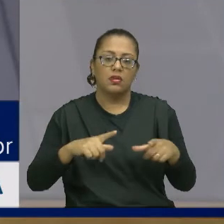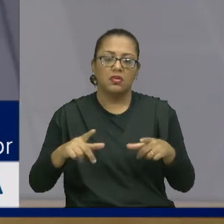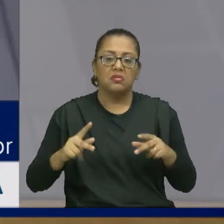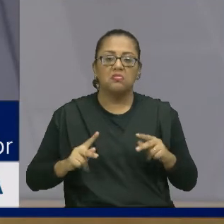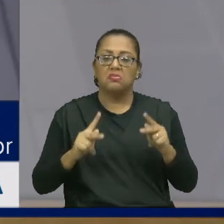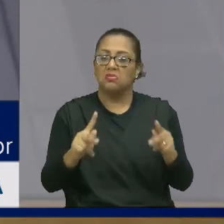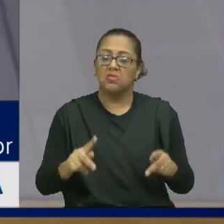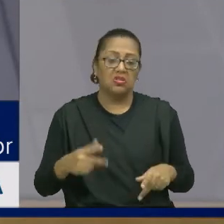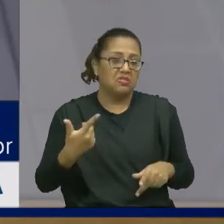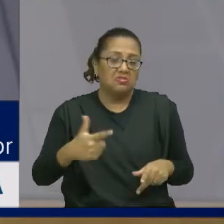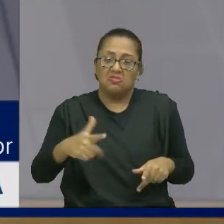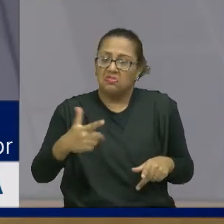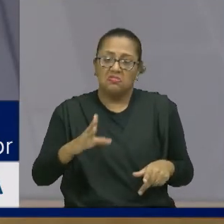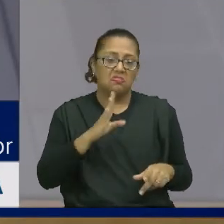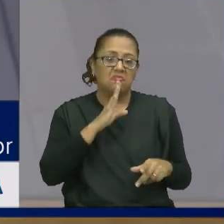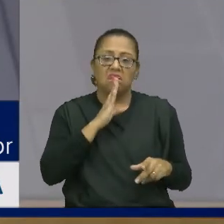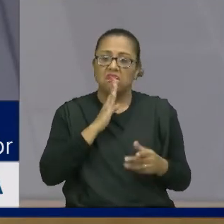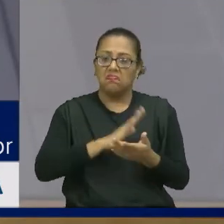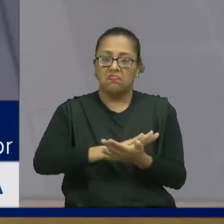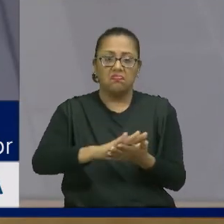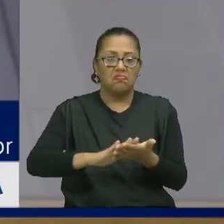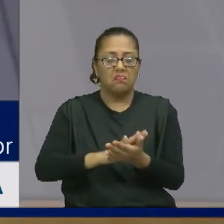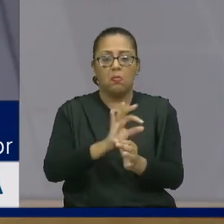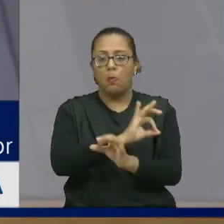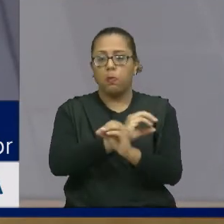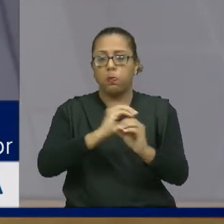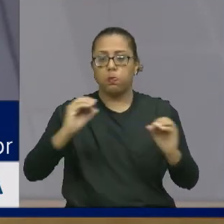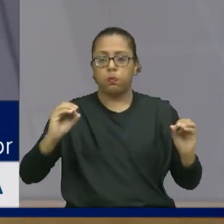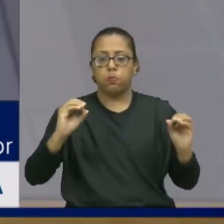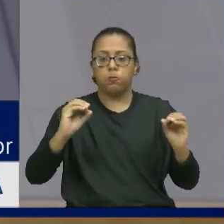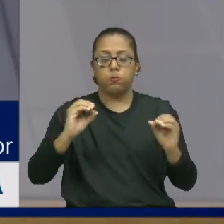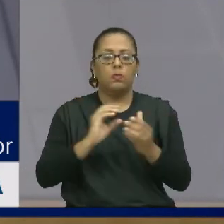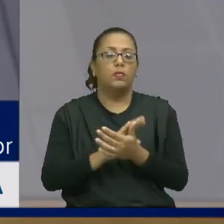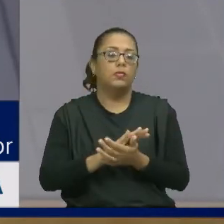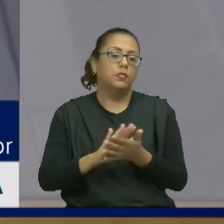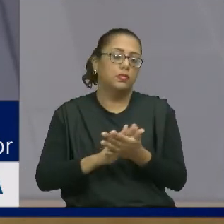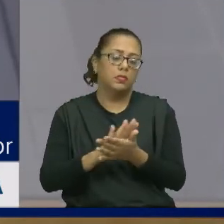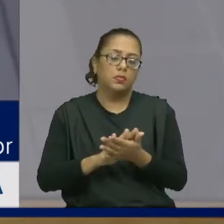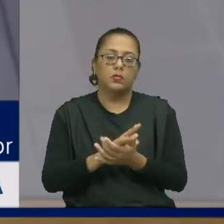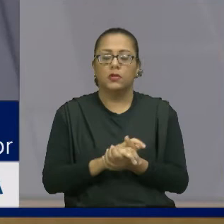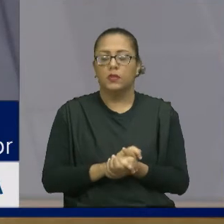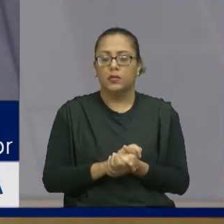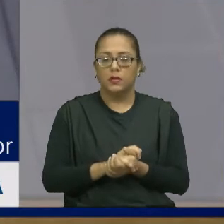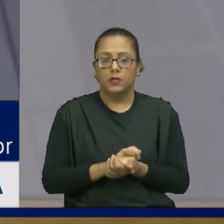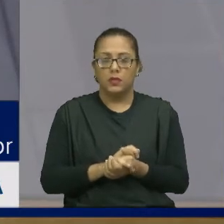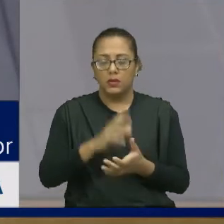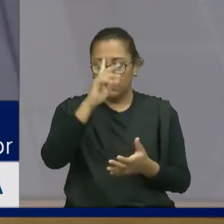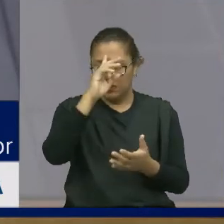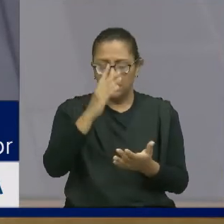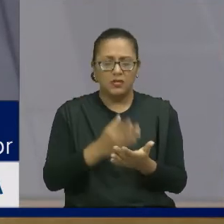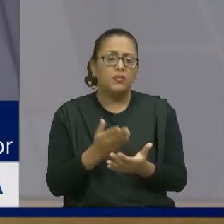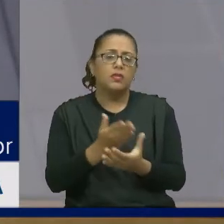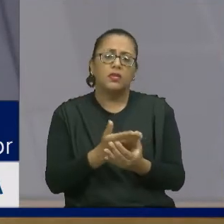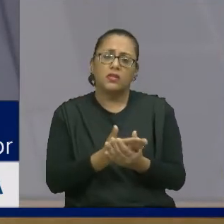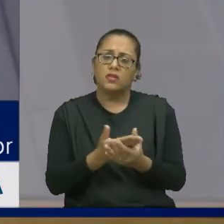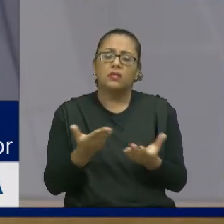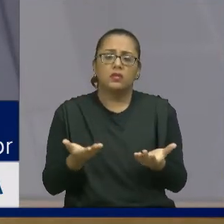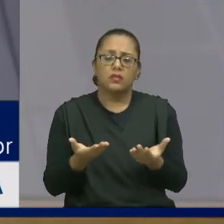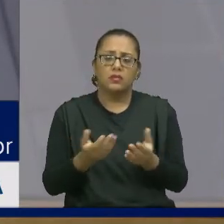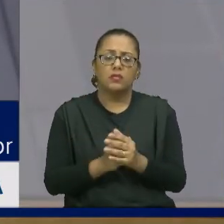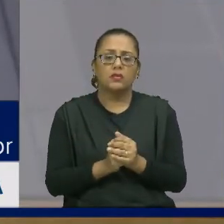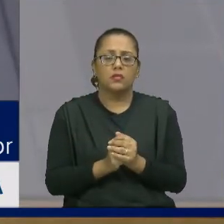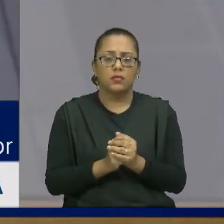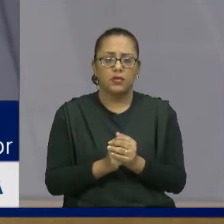estranha àquelas que recebem a atribuição legal de decidir processos tributários.